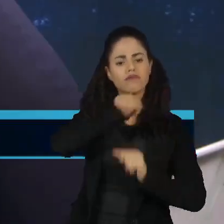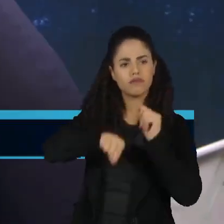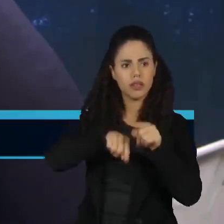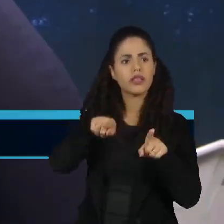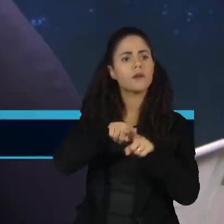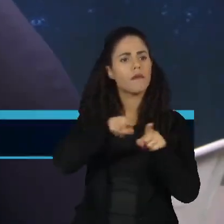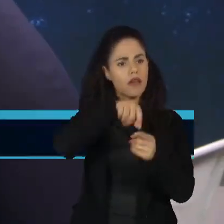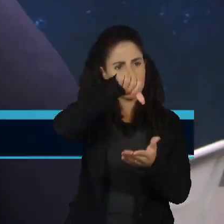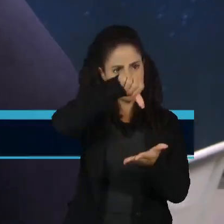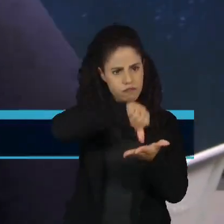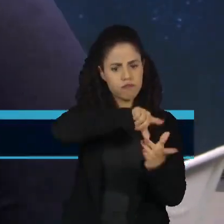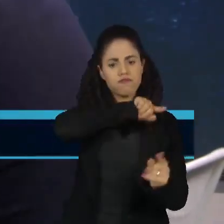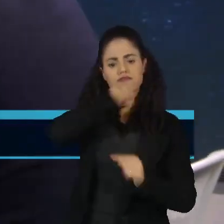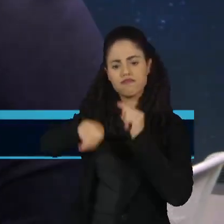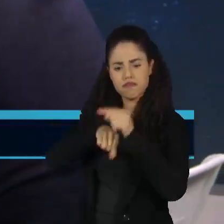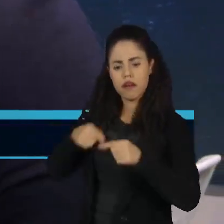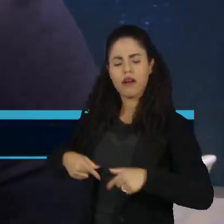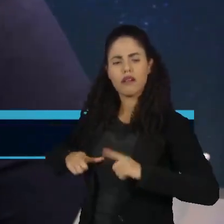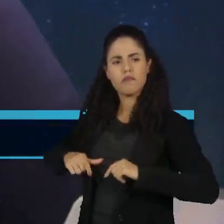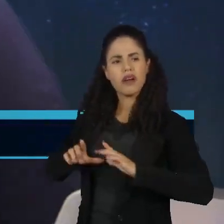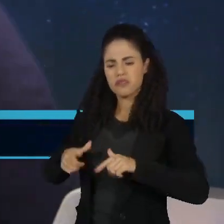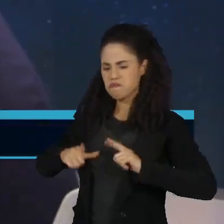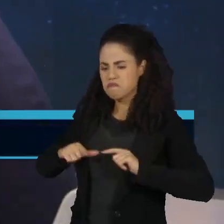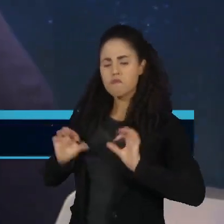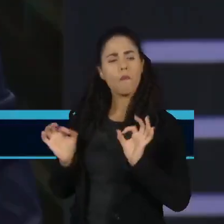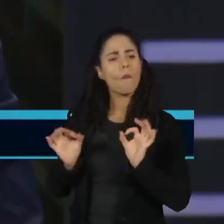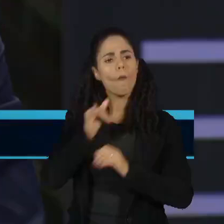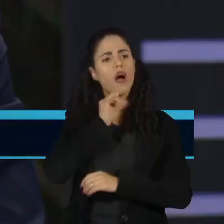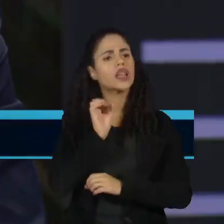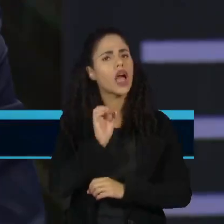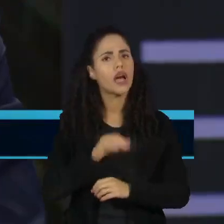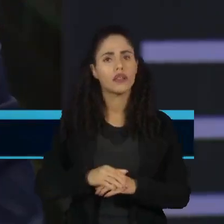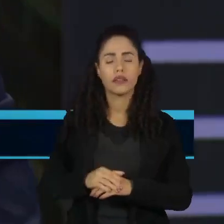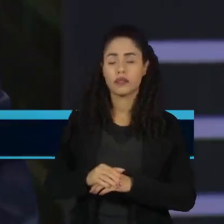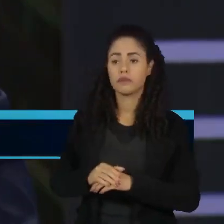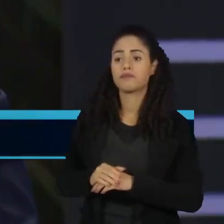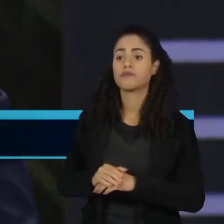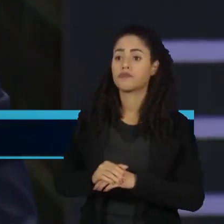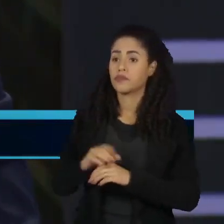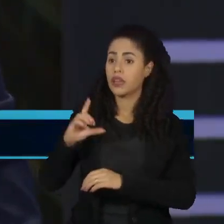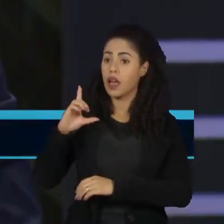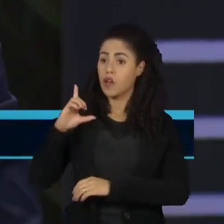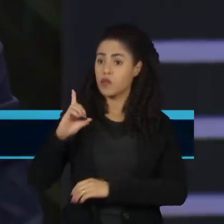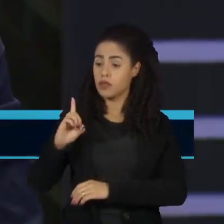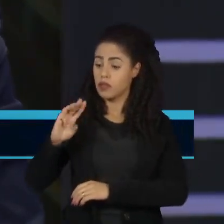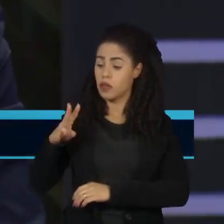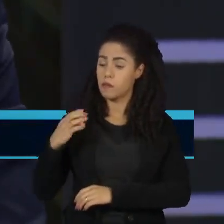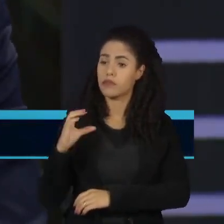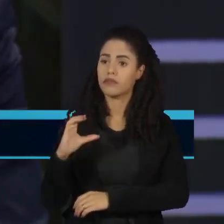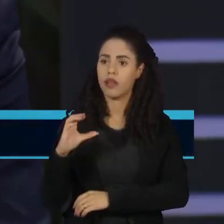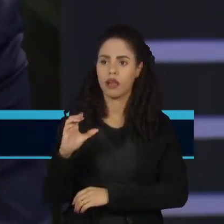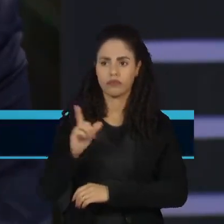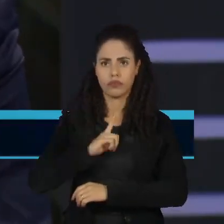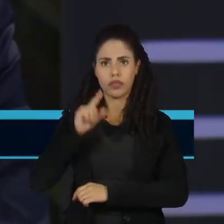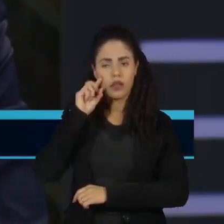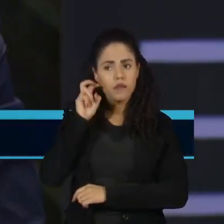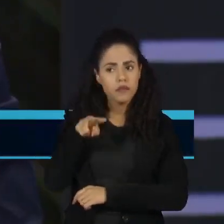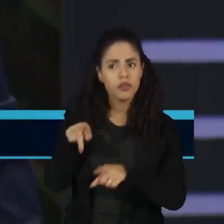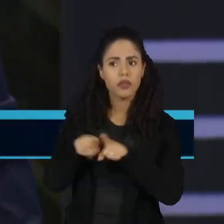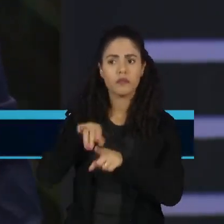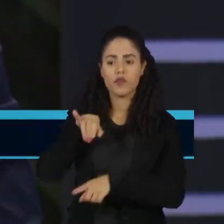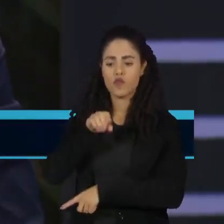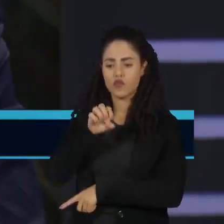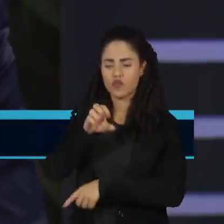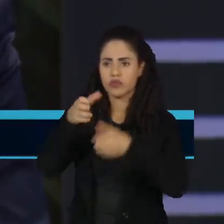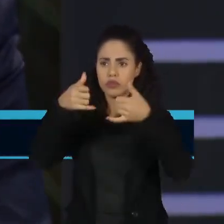território israelense? Não, com certeza. Eu acho que em Washington existe essa expectativa desse ataque, né? E eu vi que o presidente Biden